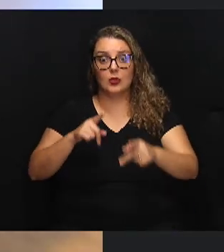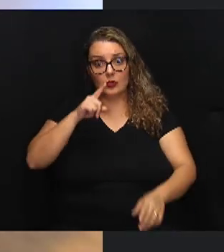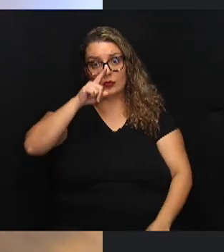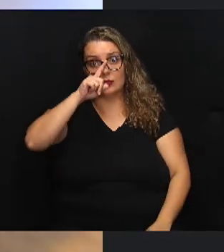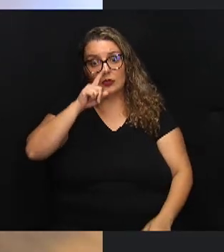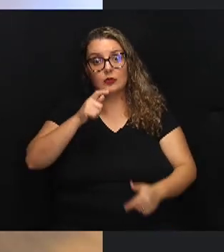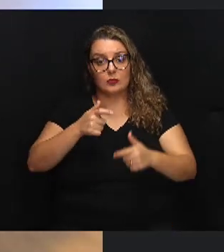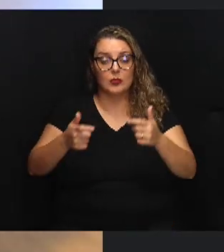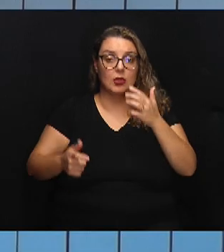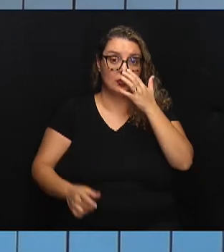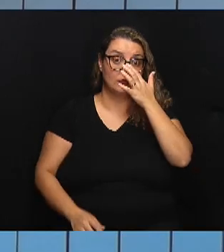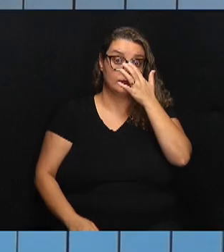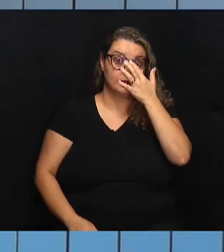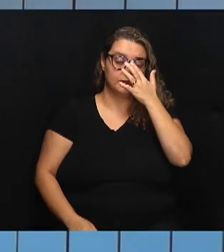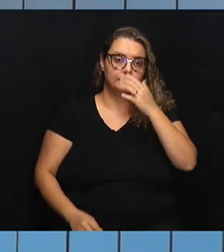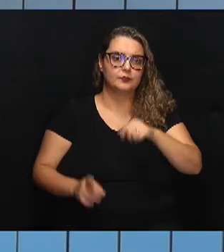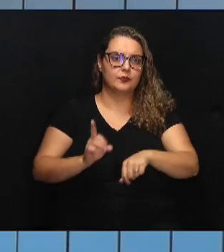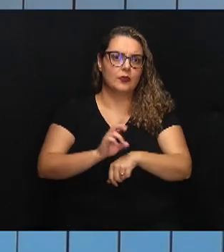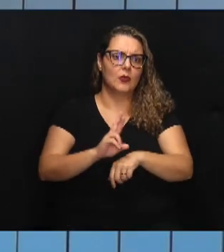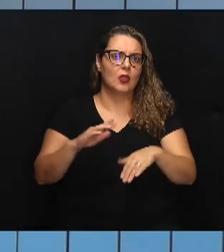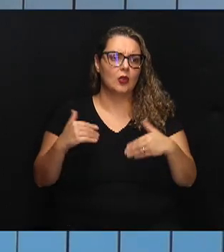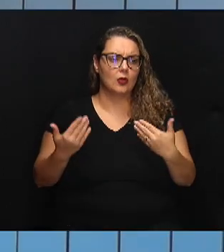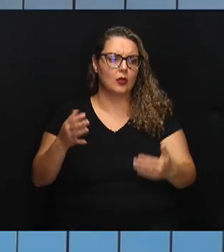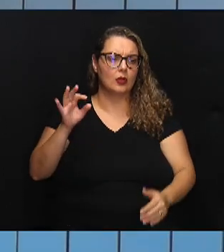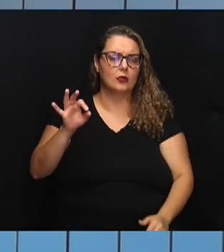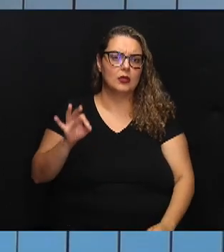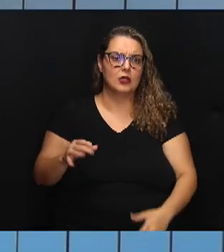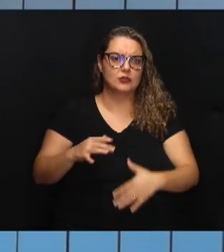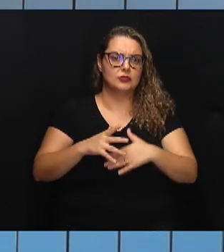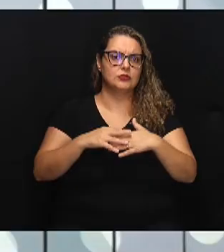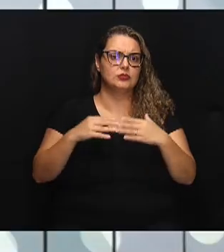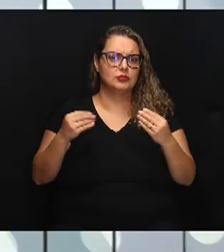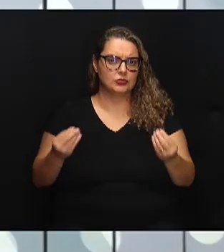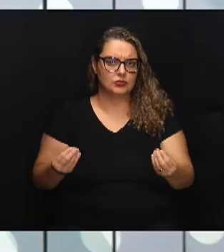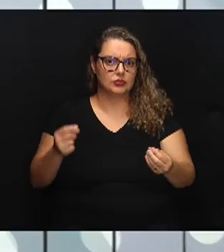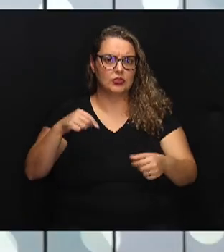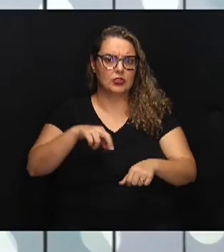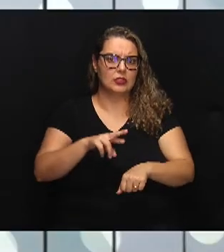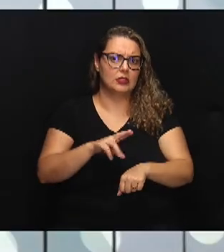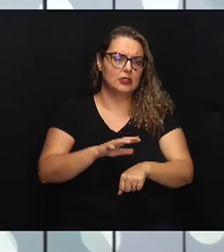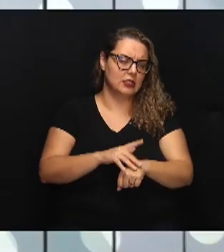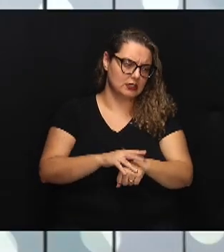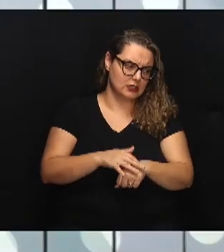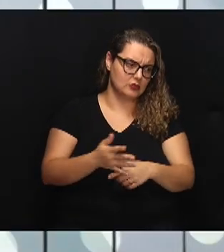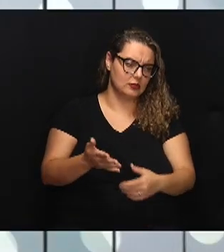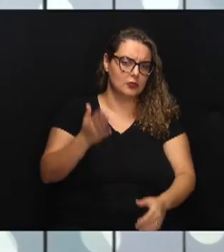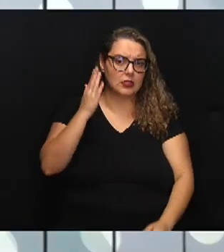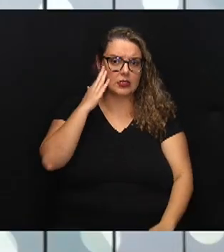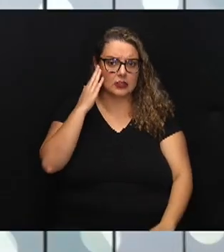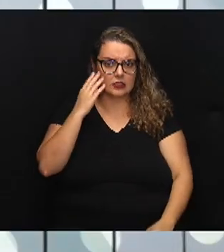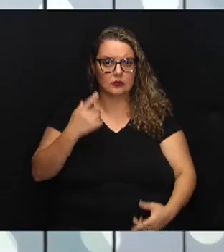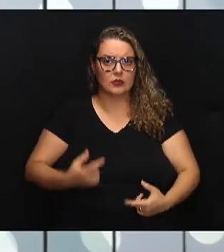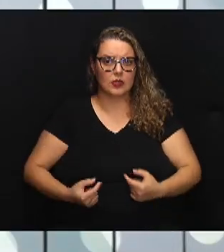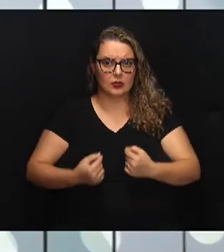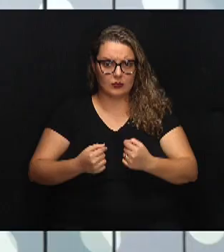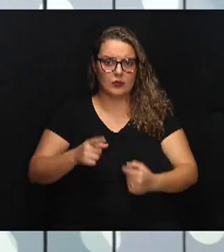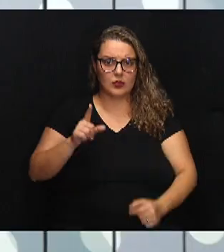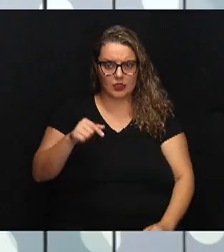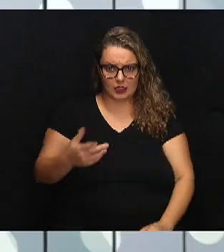maior. Doutora, qual que é a chance de cura dessa doença, né? Porque a gente sabe que é um câncer considerado